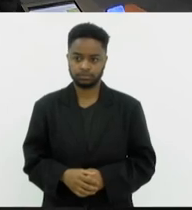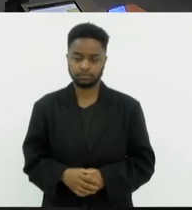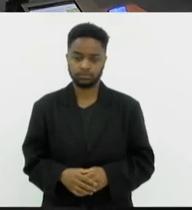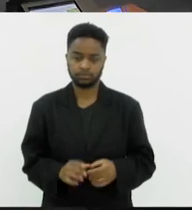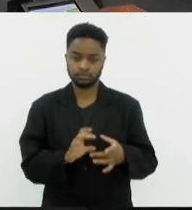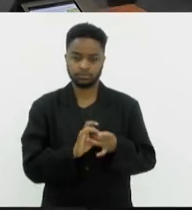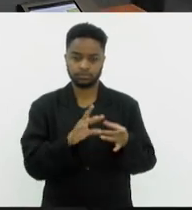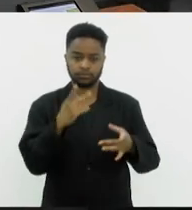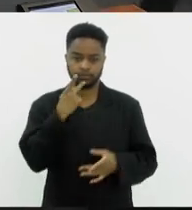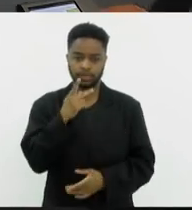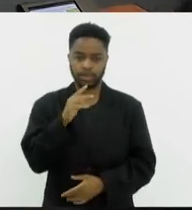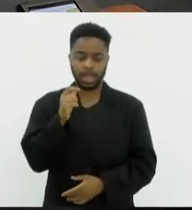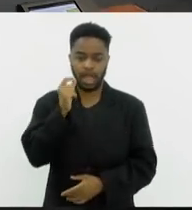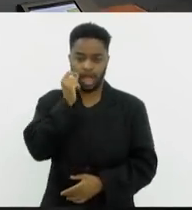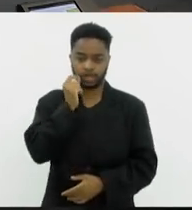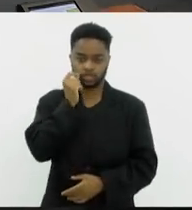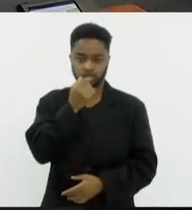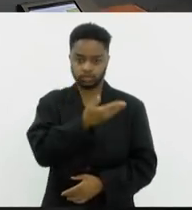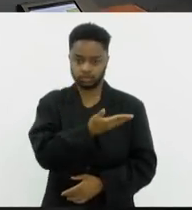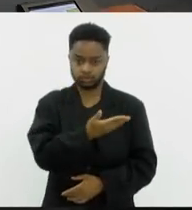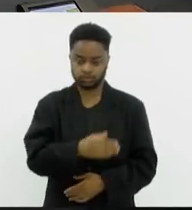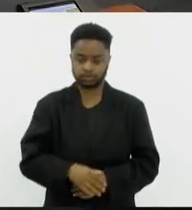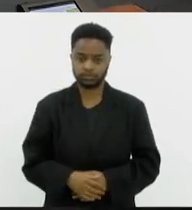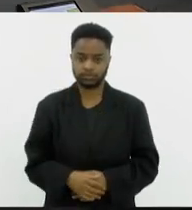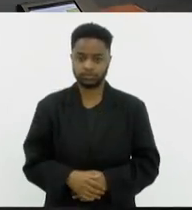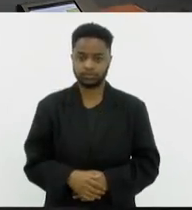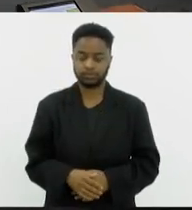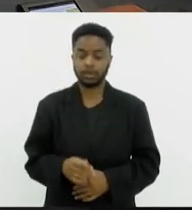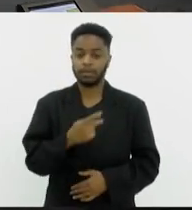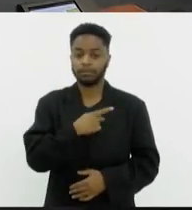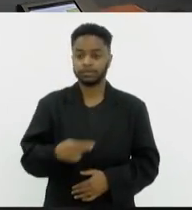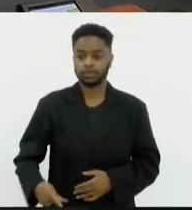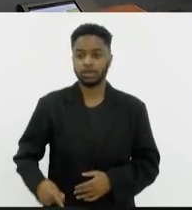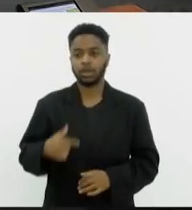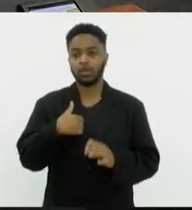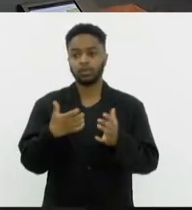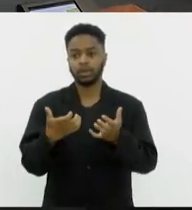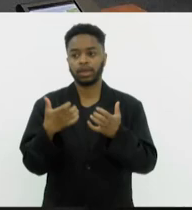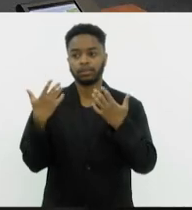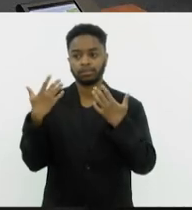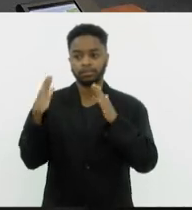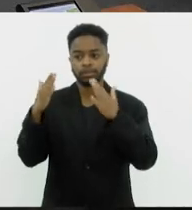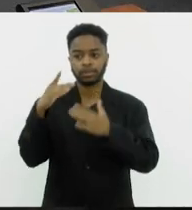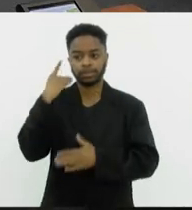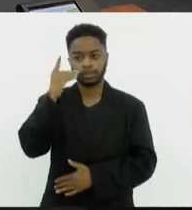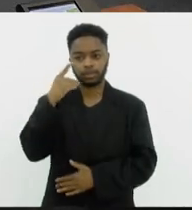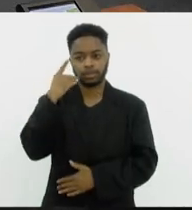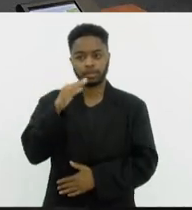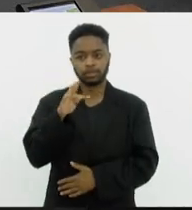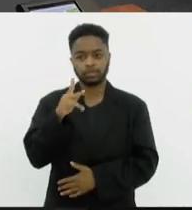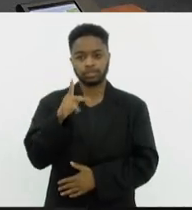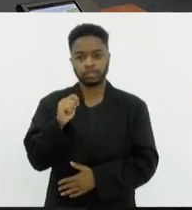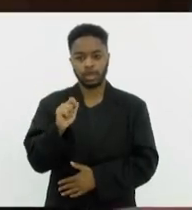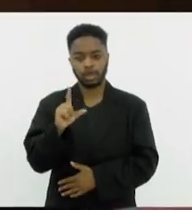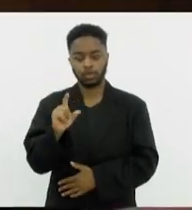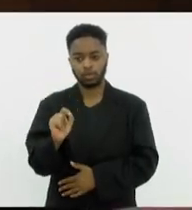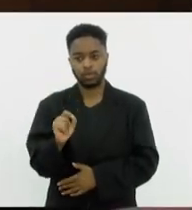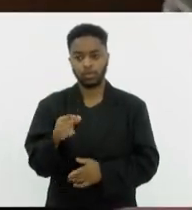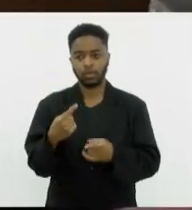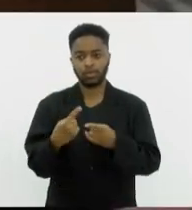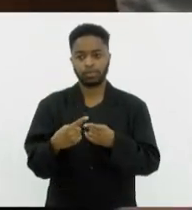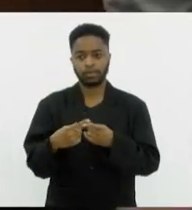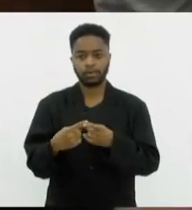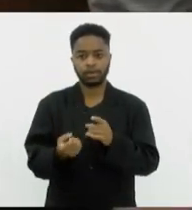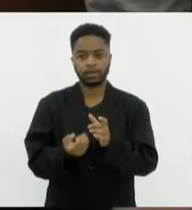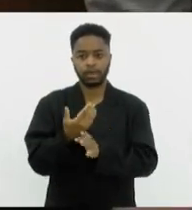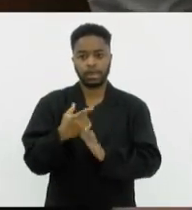deputado Ratinho. Pode falar, deputado. Presidente, eu quero aqui parabenizar o nosso deputado Thiago Galhaço pela a